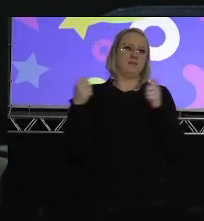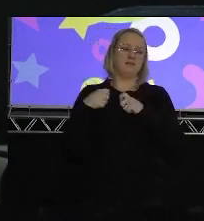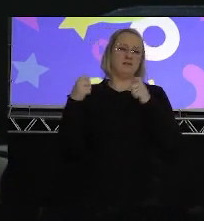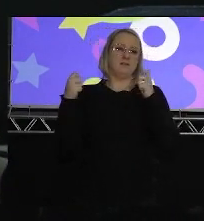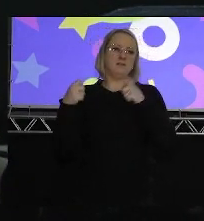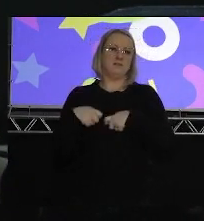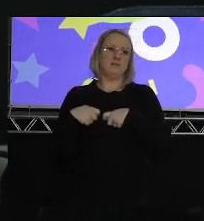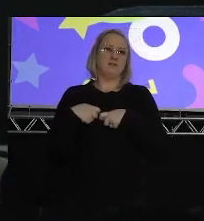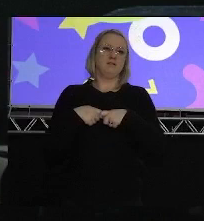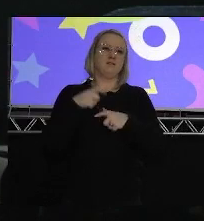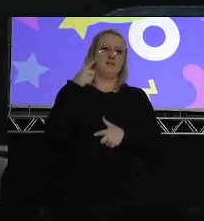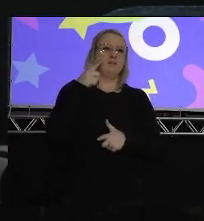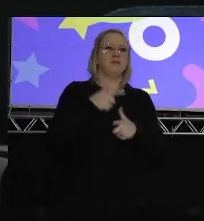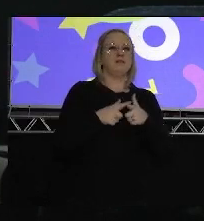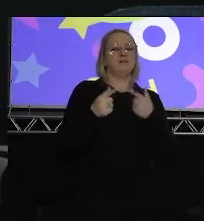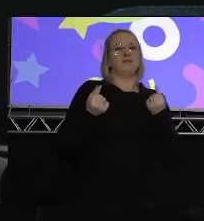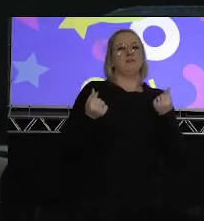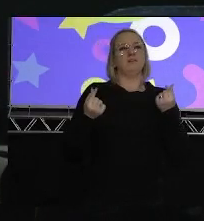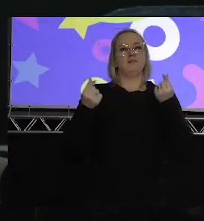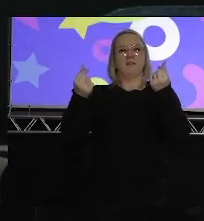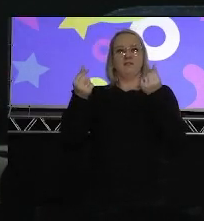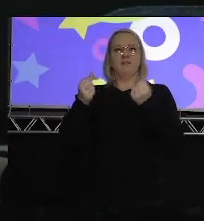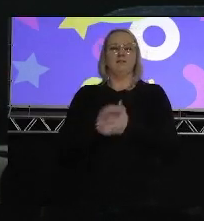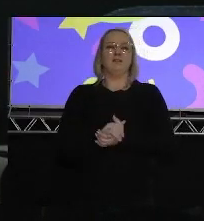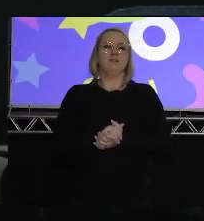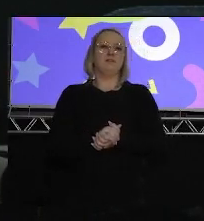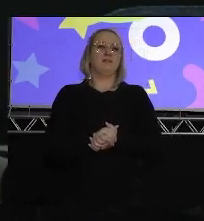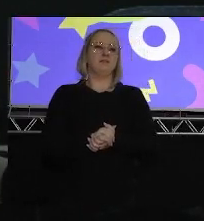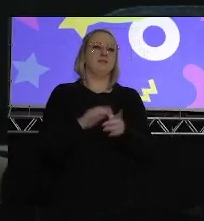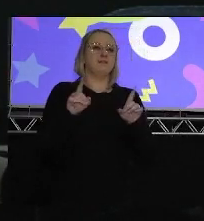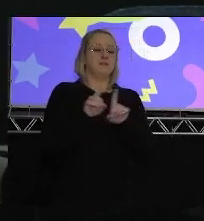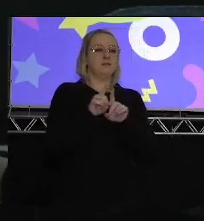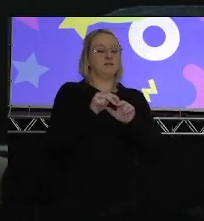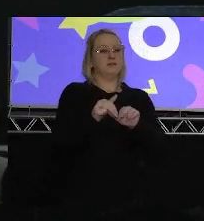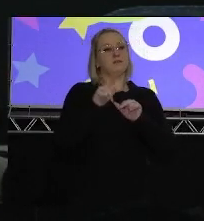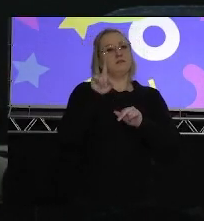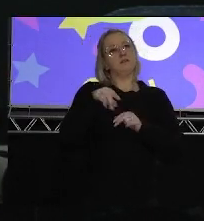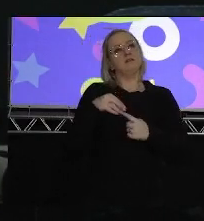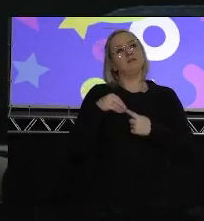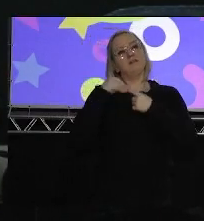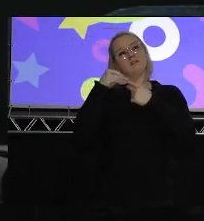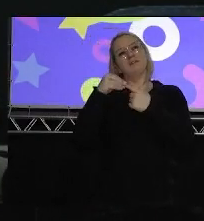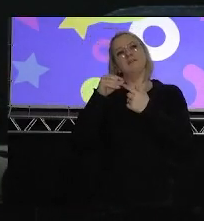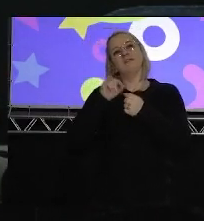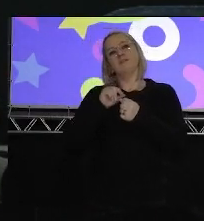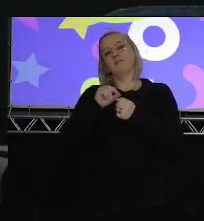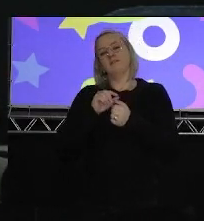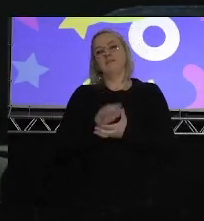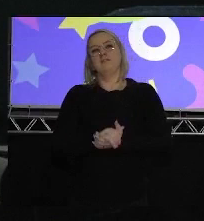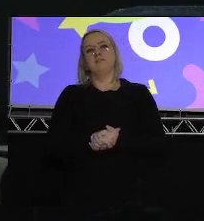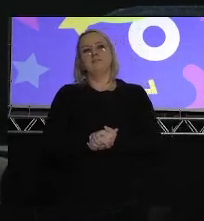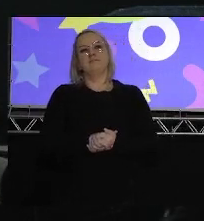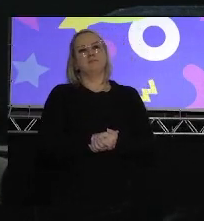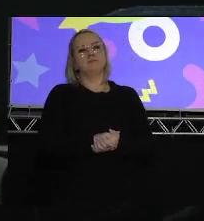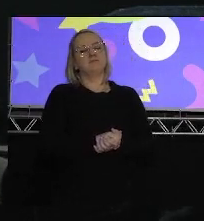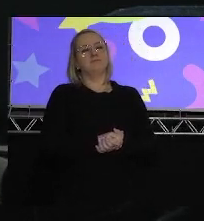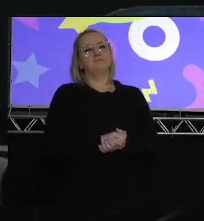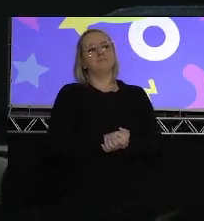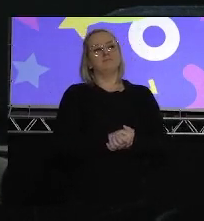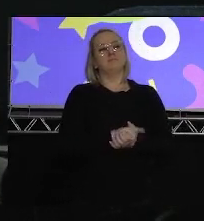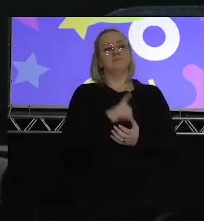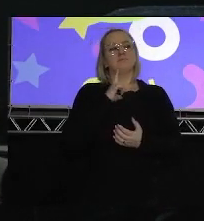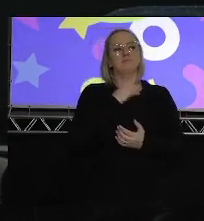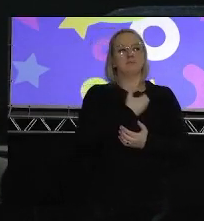capacidade, a disponibilidade de dinheiro, certo? E aí sim prioriza o que vai ser feito. Tá? Então, a gente aplica